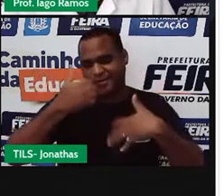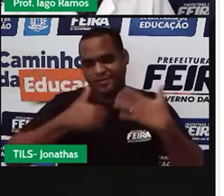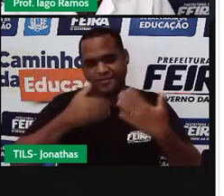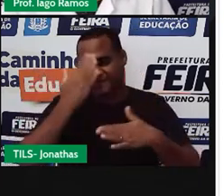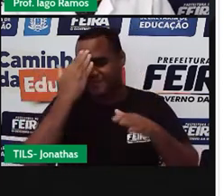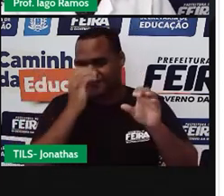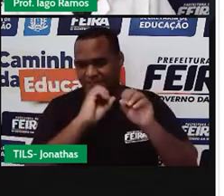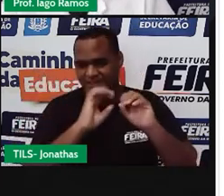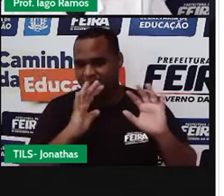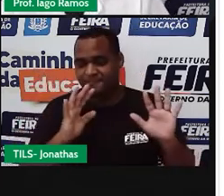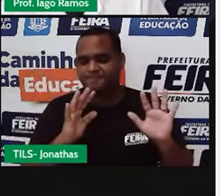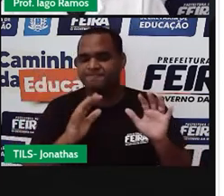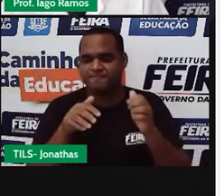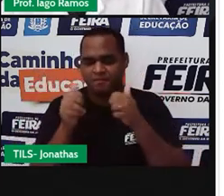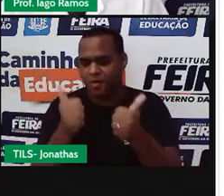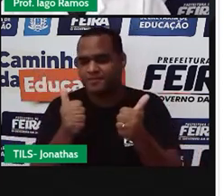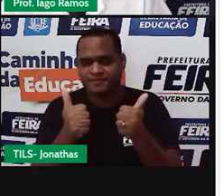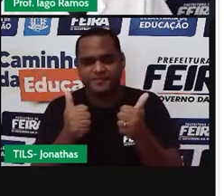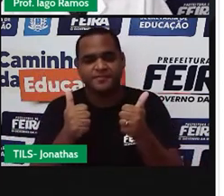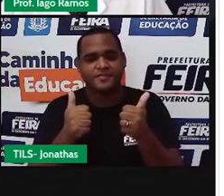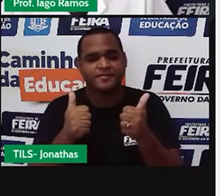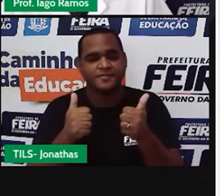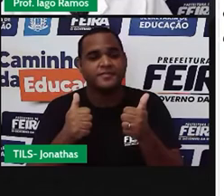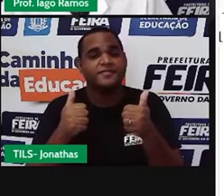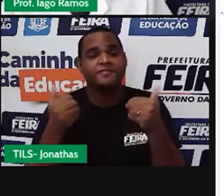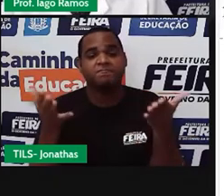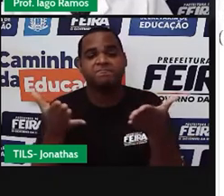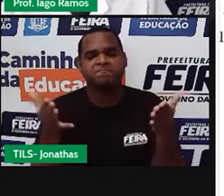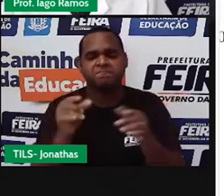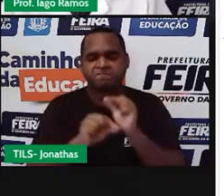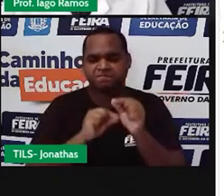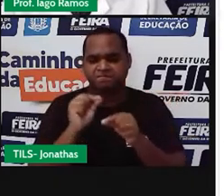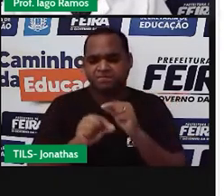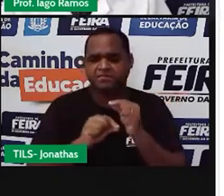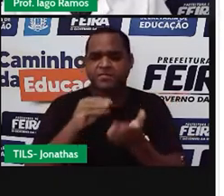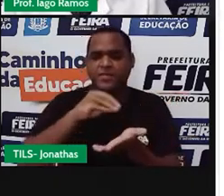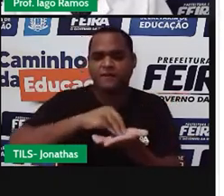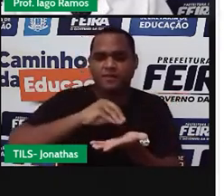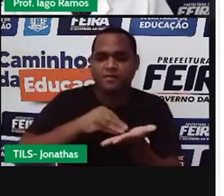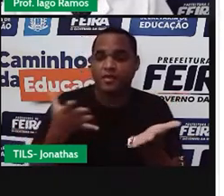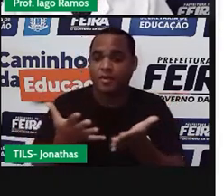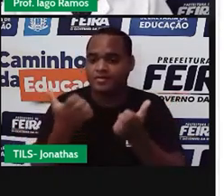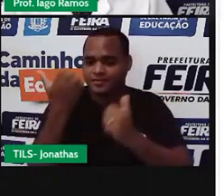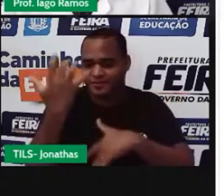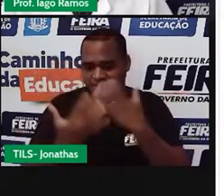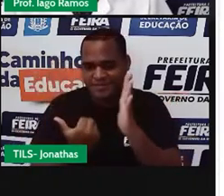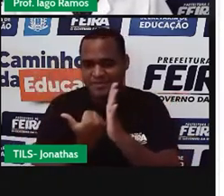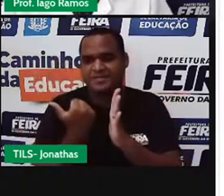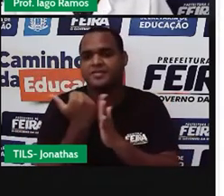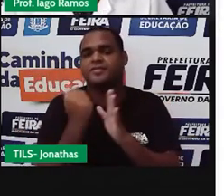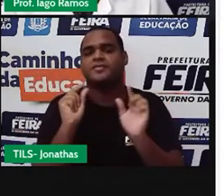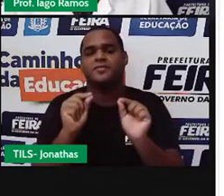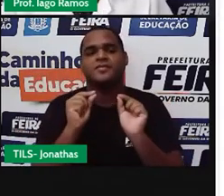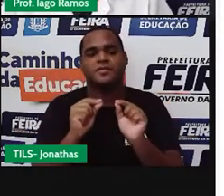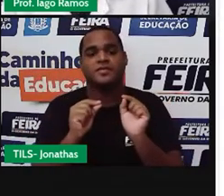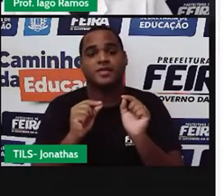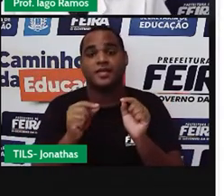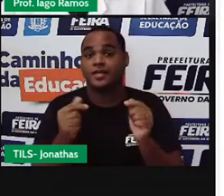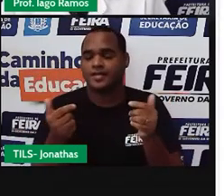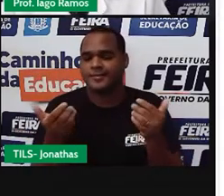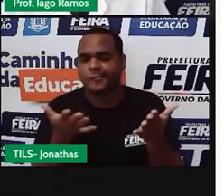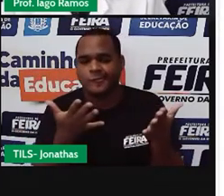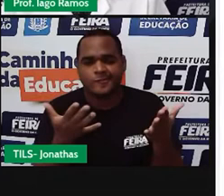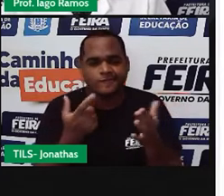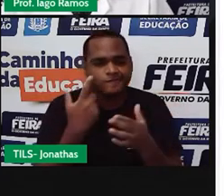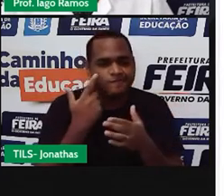tá massa e o que é que no Sobra para essa aula é claro que para essa